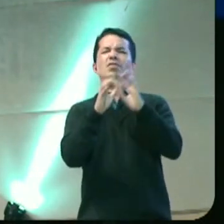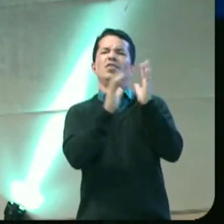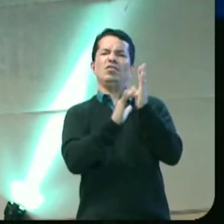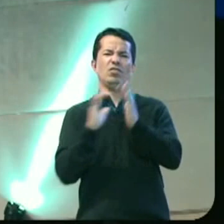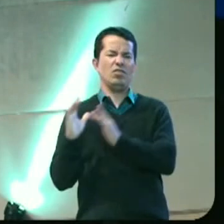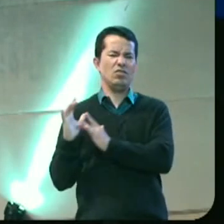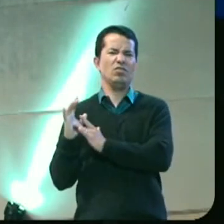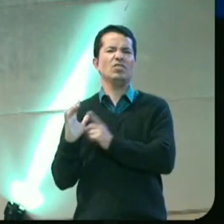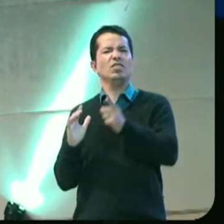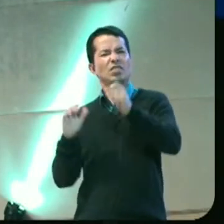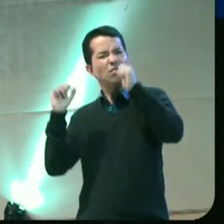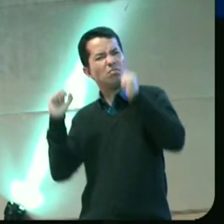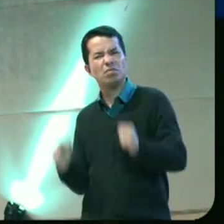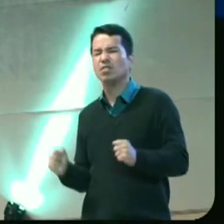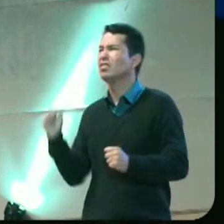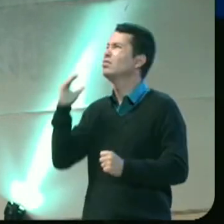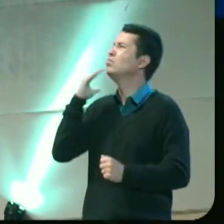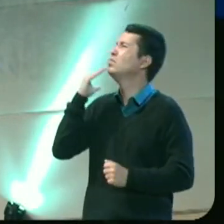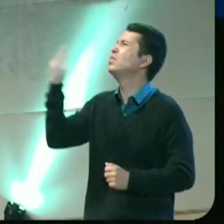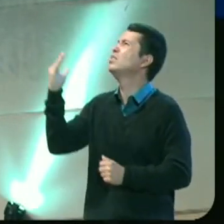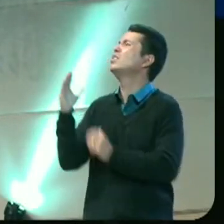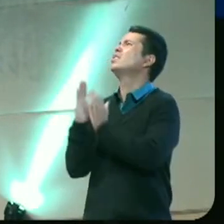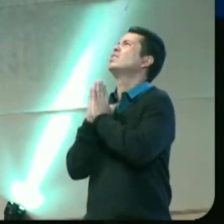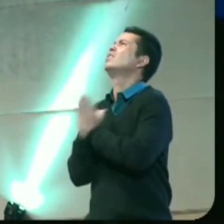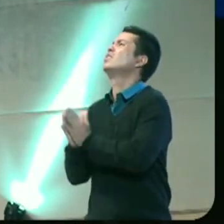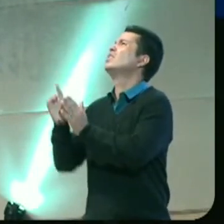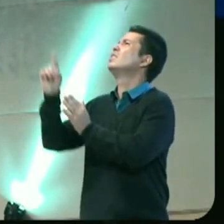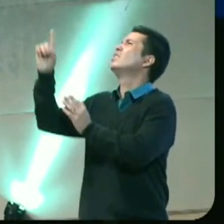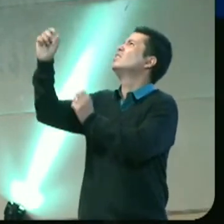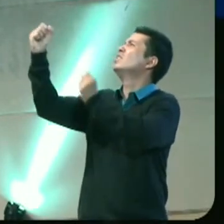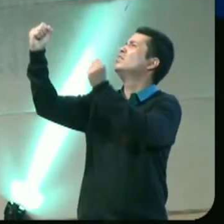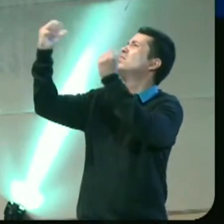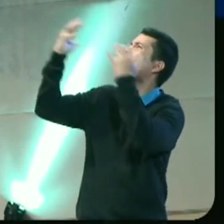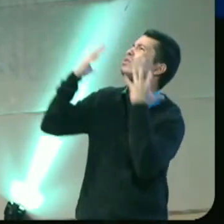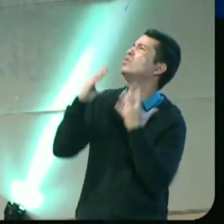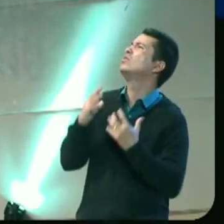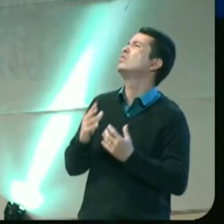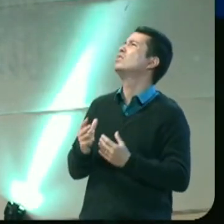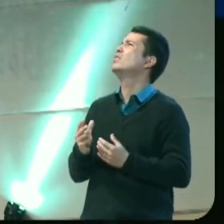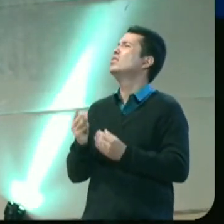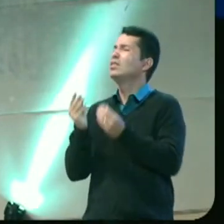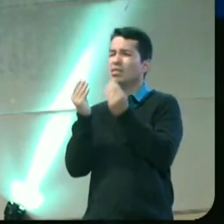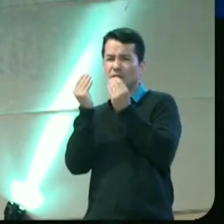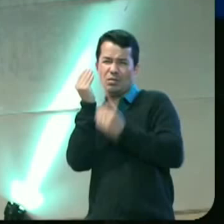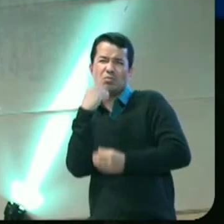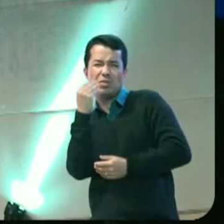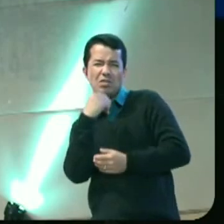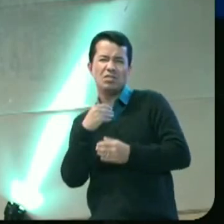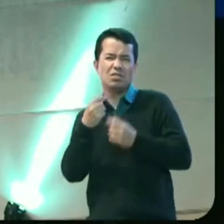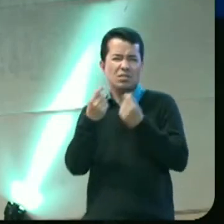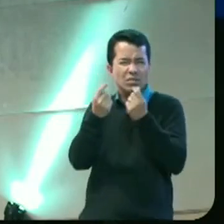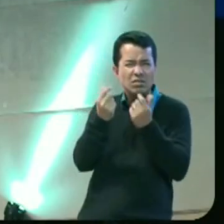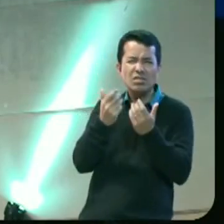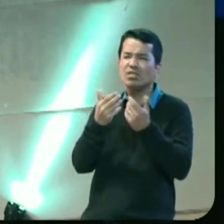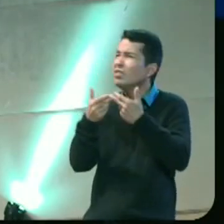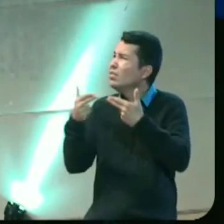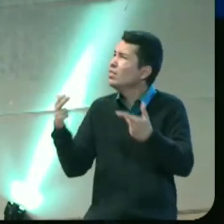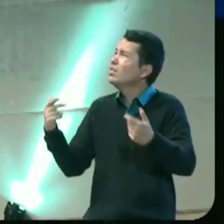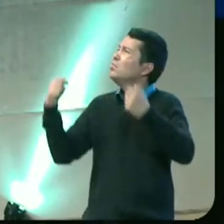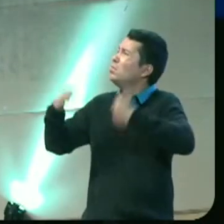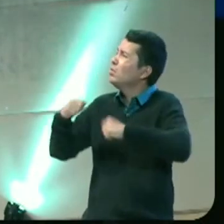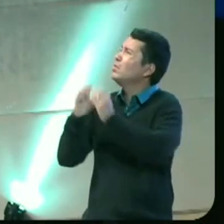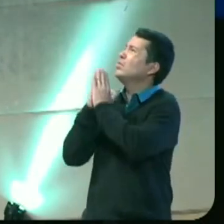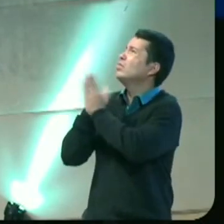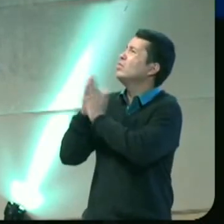providência divina para o seu sustento. Creia que Ele pode te sustentar. Coloque diante de Deus: Deus, eu não